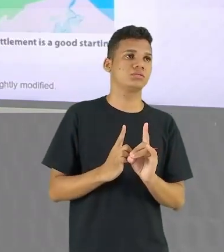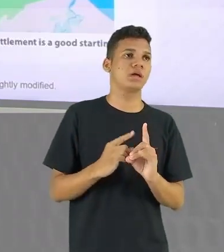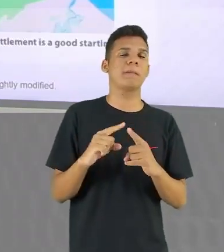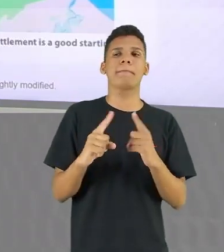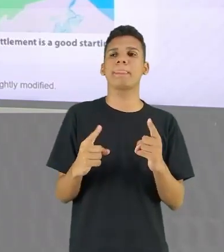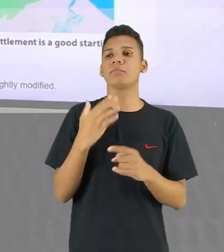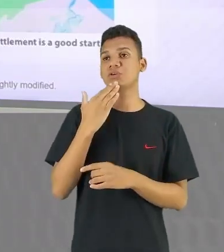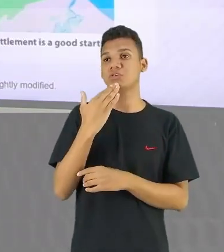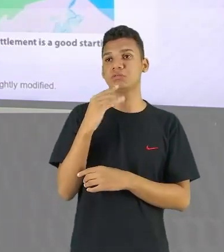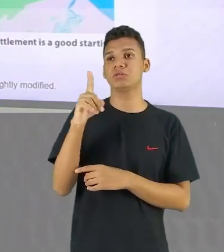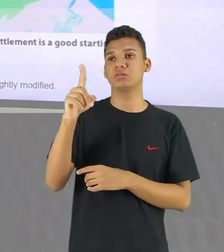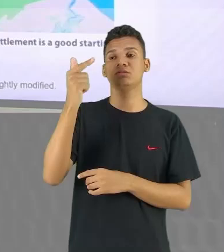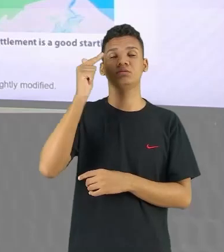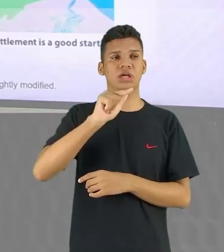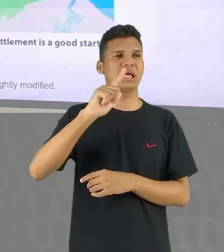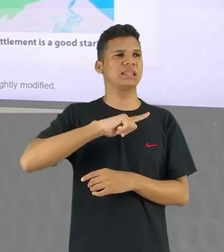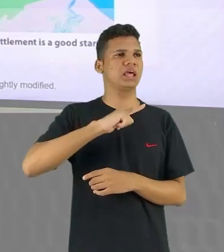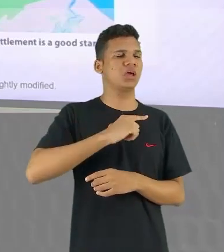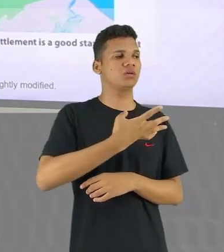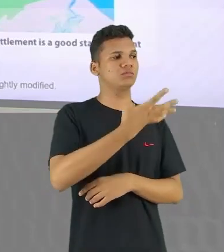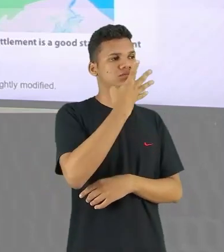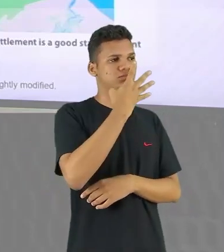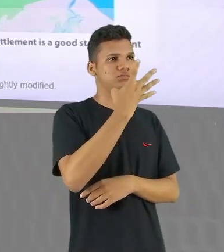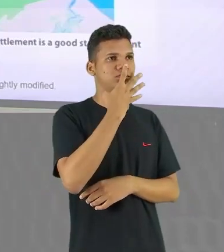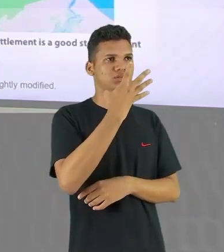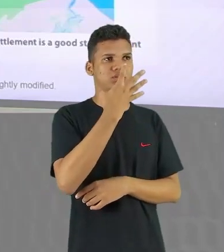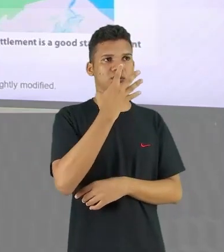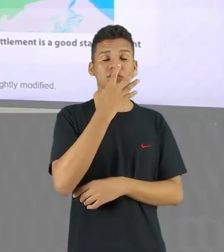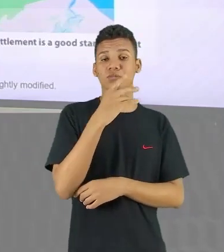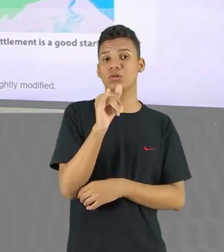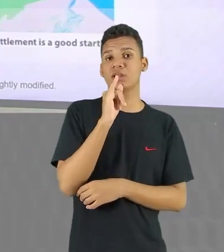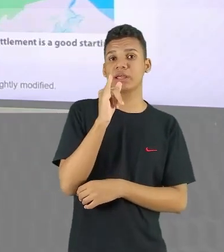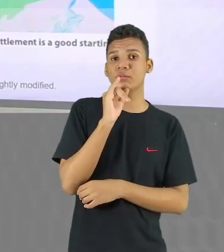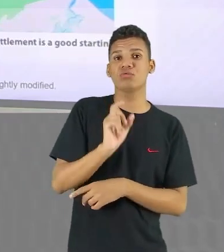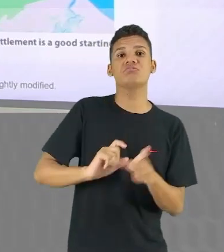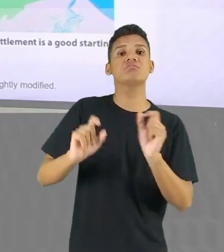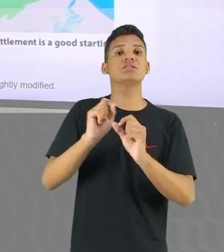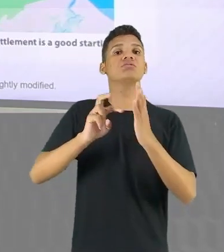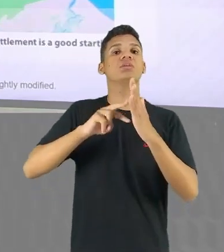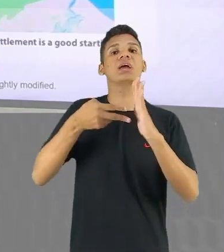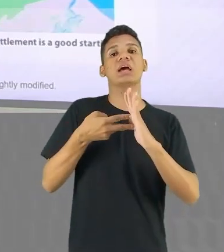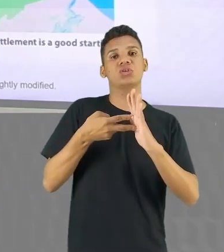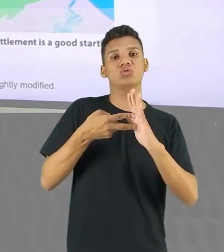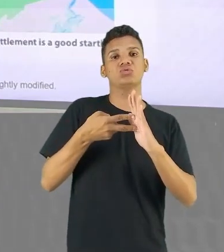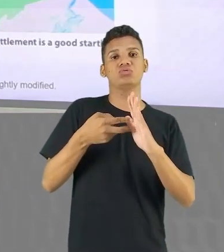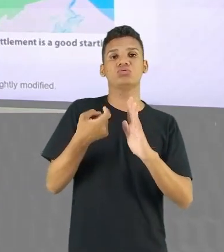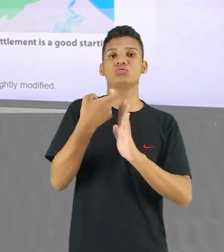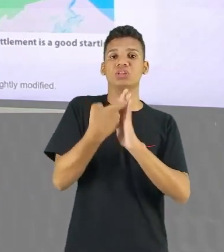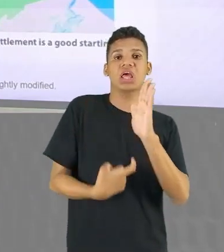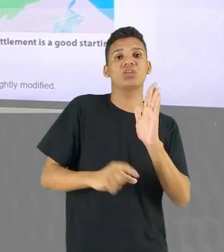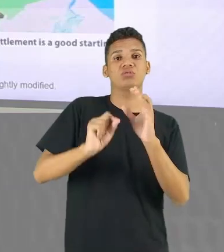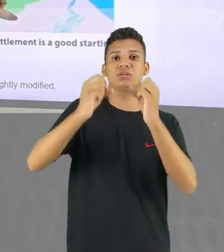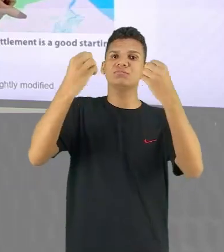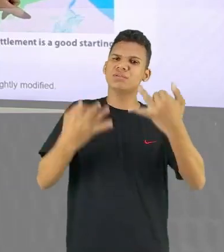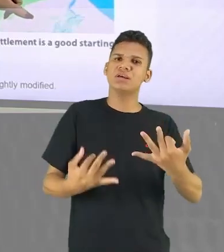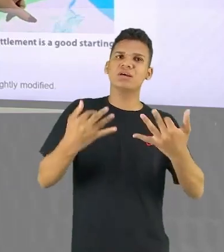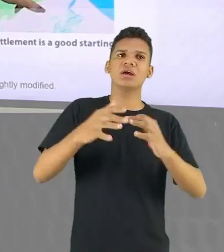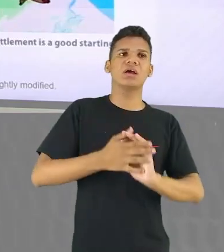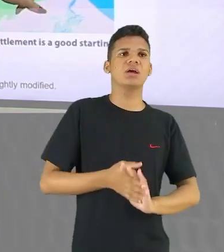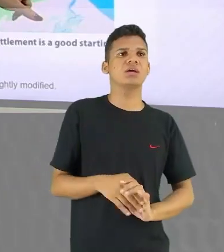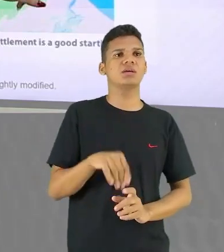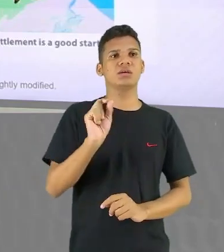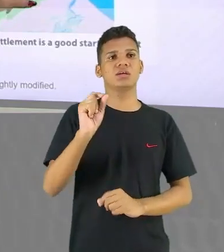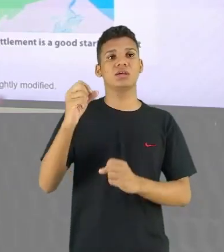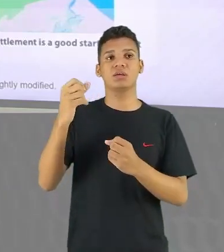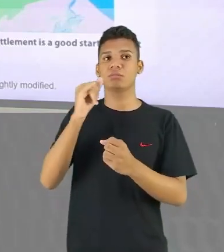para que você consiga analisar, por exemplo, o que o texto está dizendo. Ele situa assim, ó, Caburé está